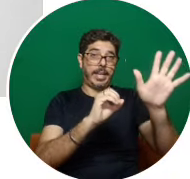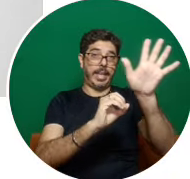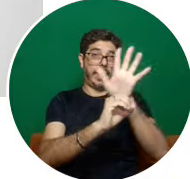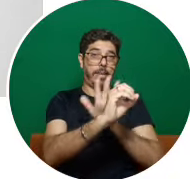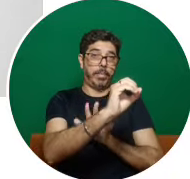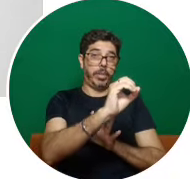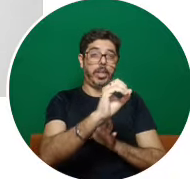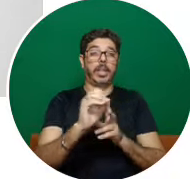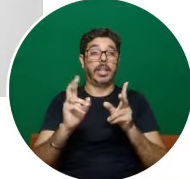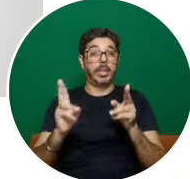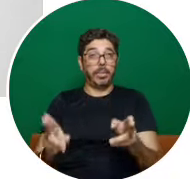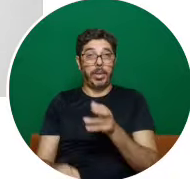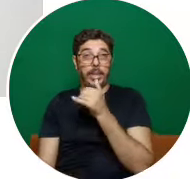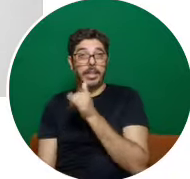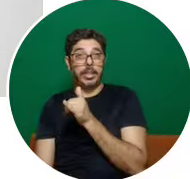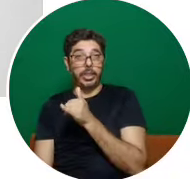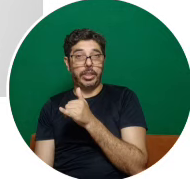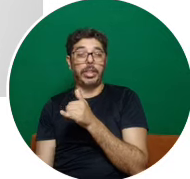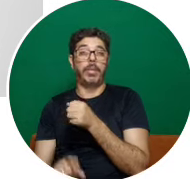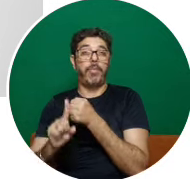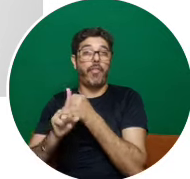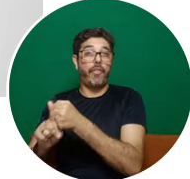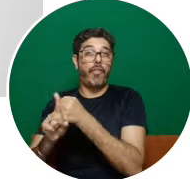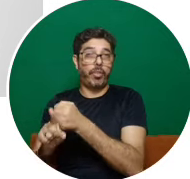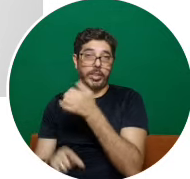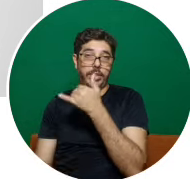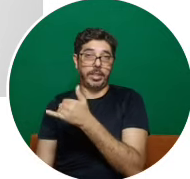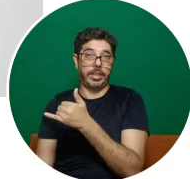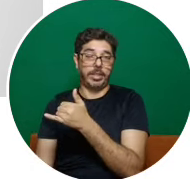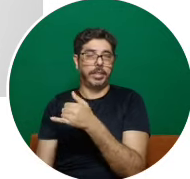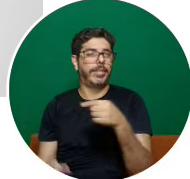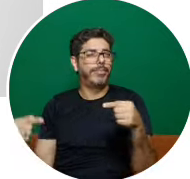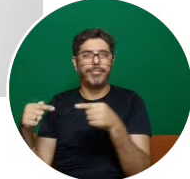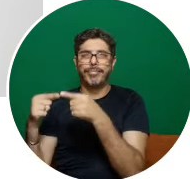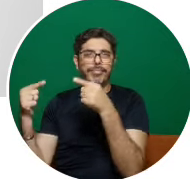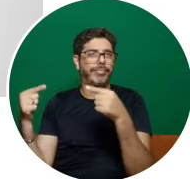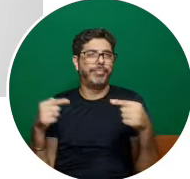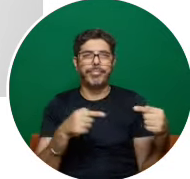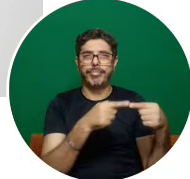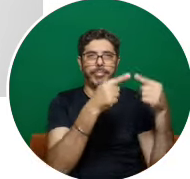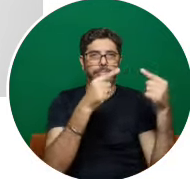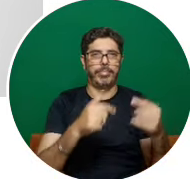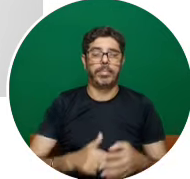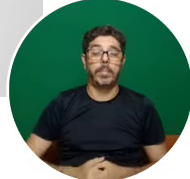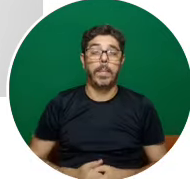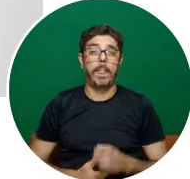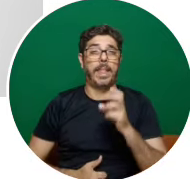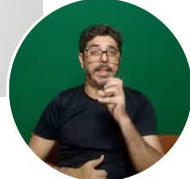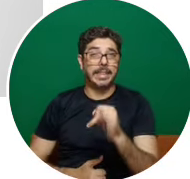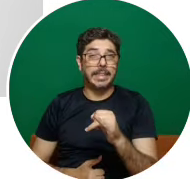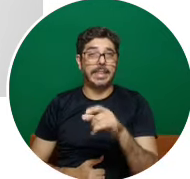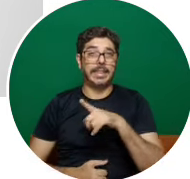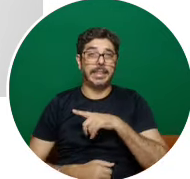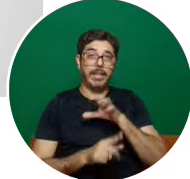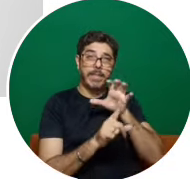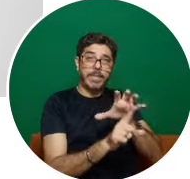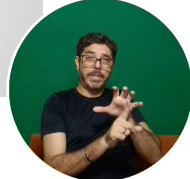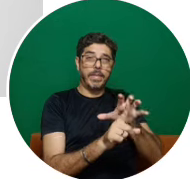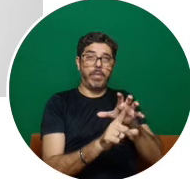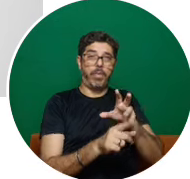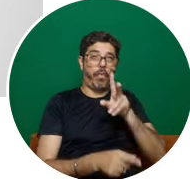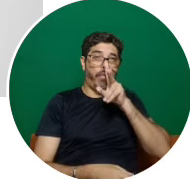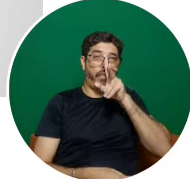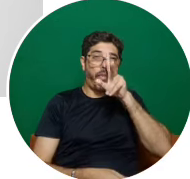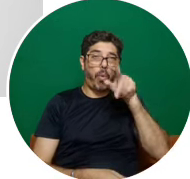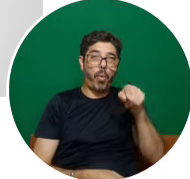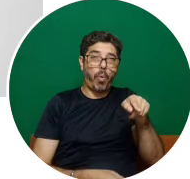para a força elétrica. Se a partícula é colocada numa posição onde o campo elétrico é intenso, ela pode sofrer a ação de uma força